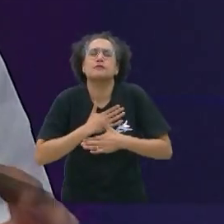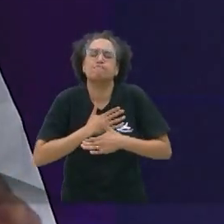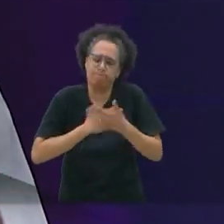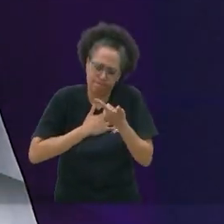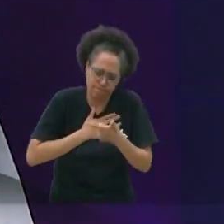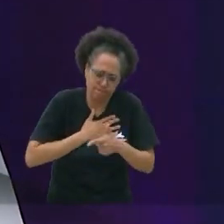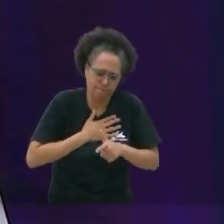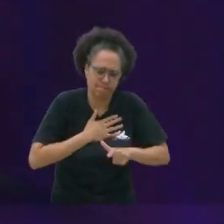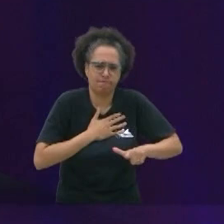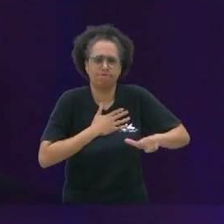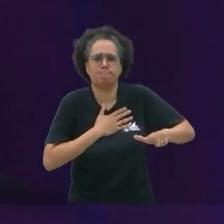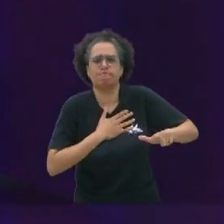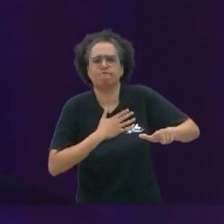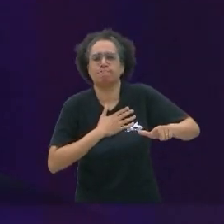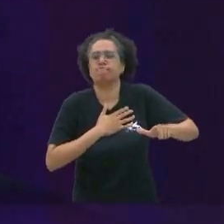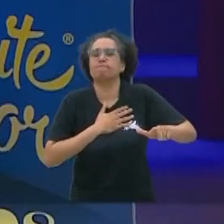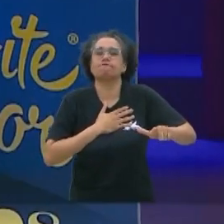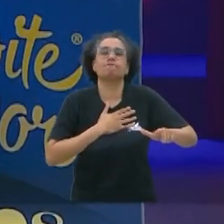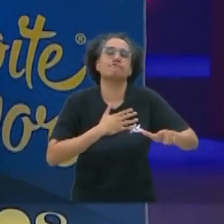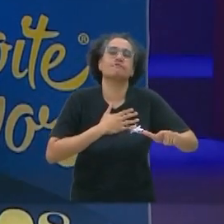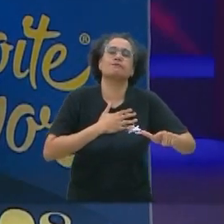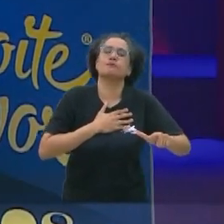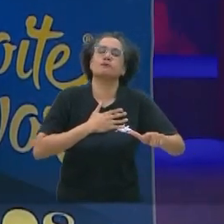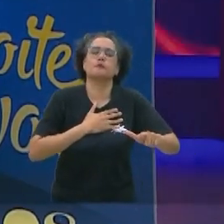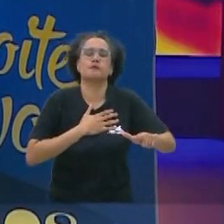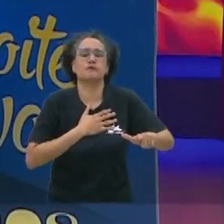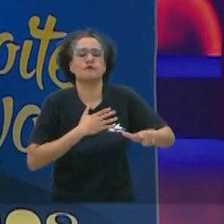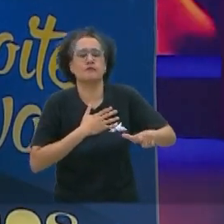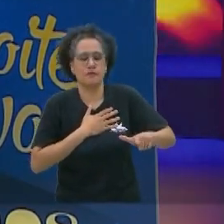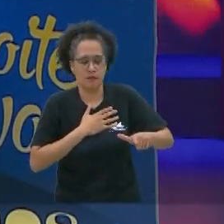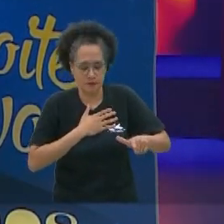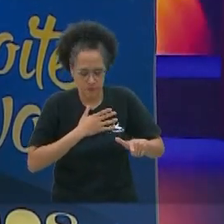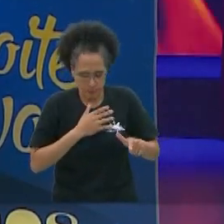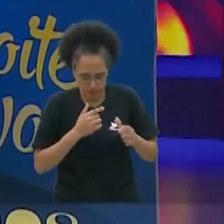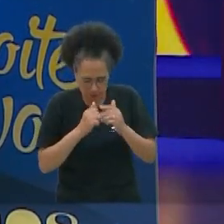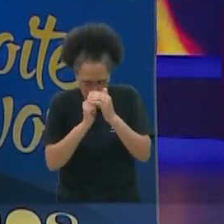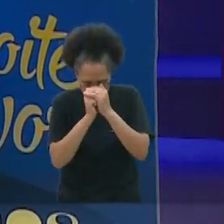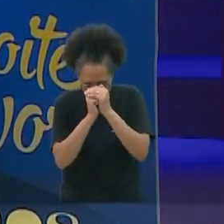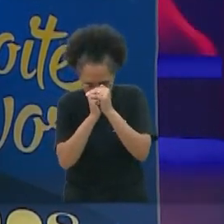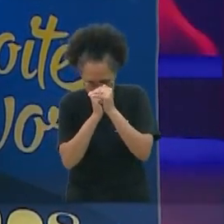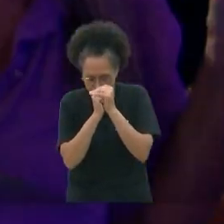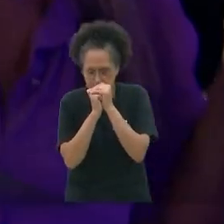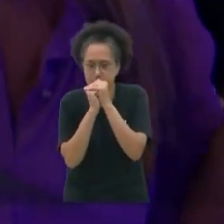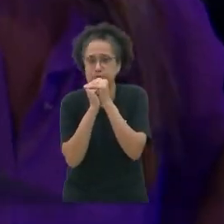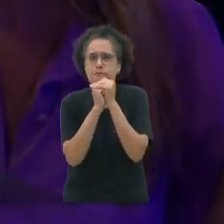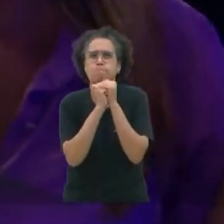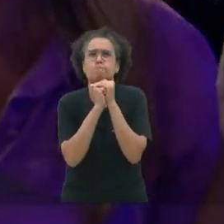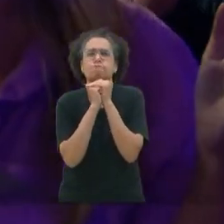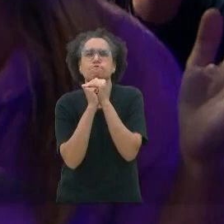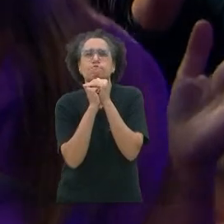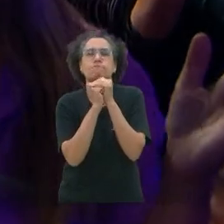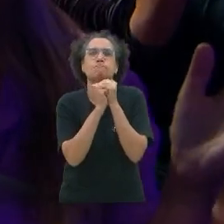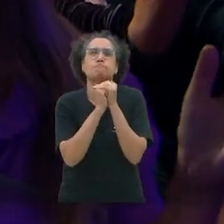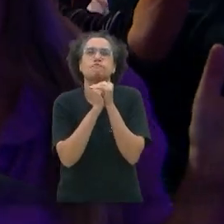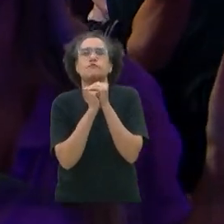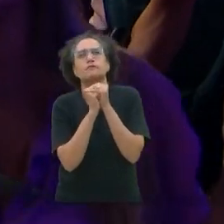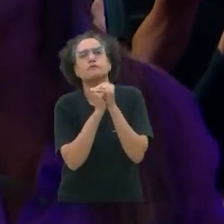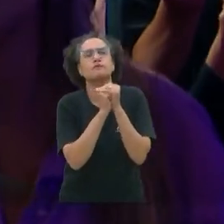novo, eu adorarei, eu